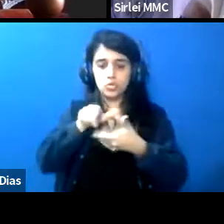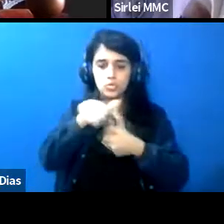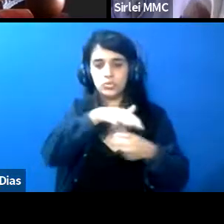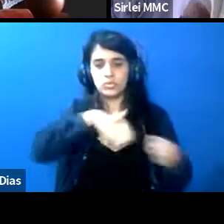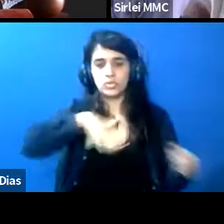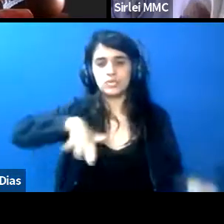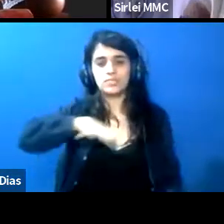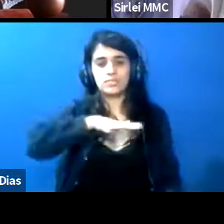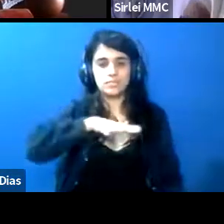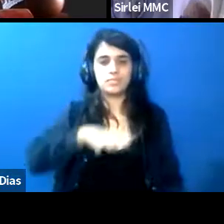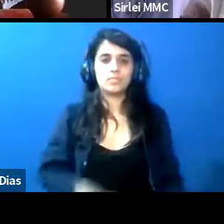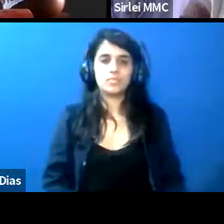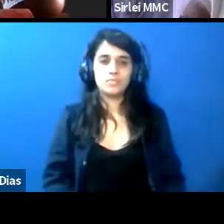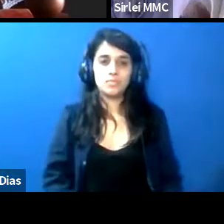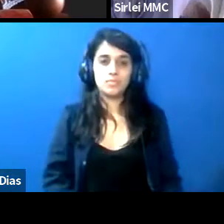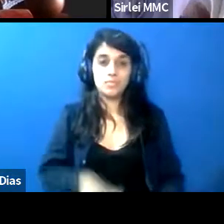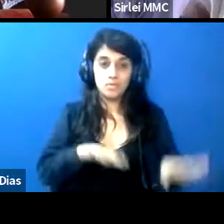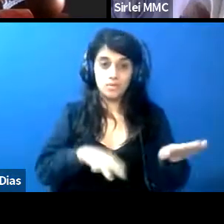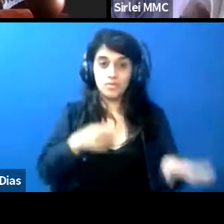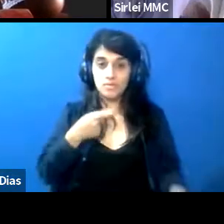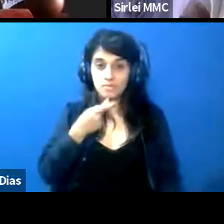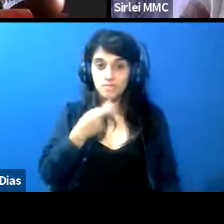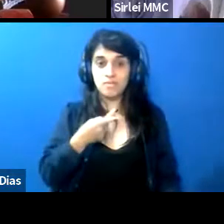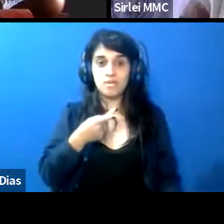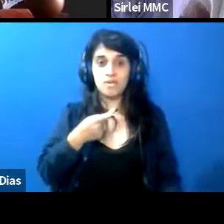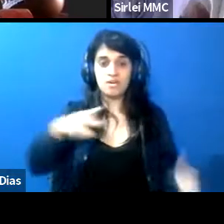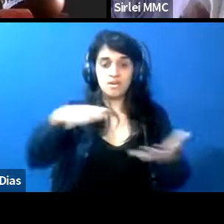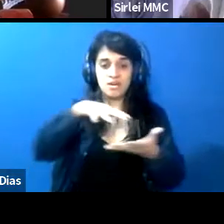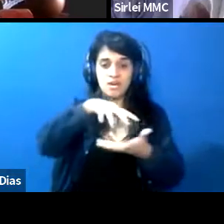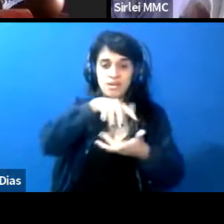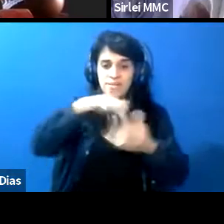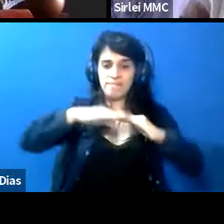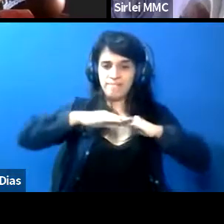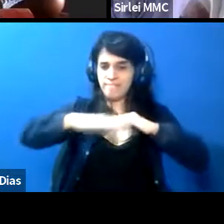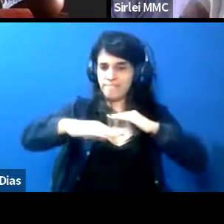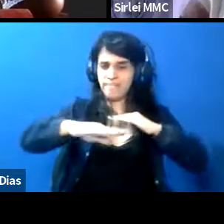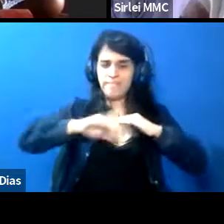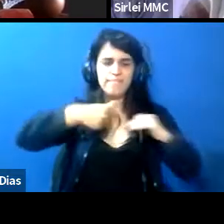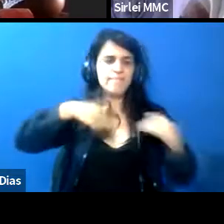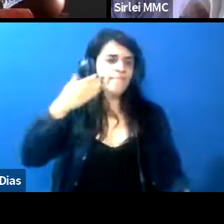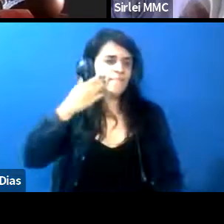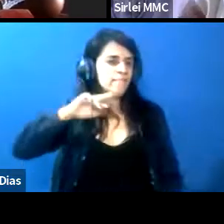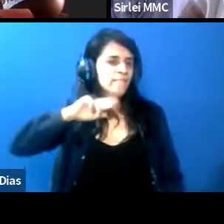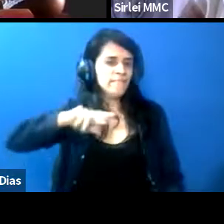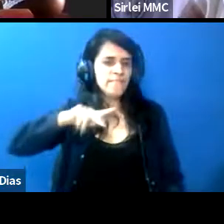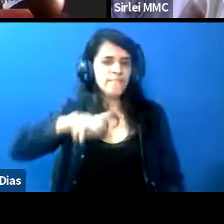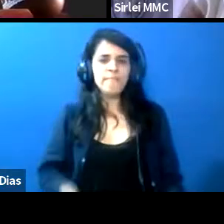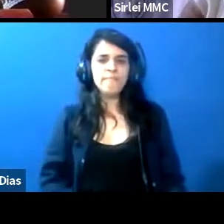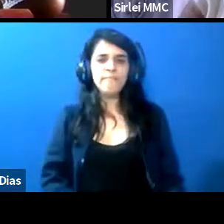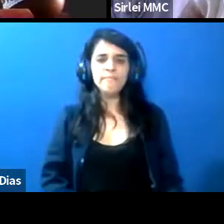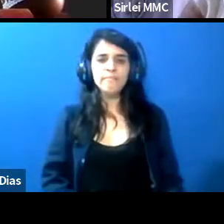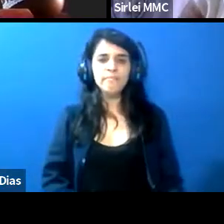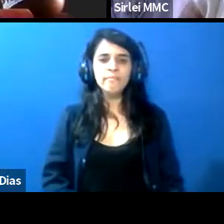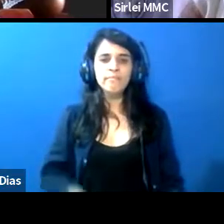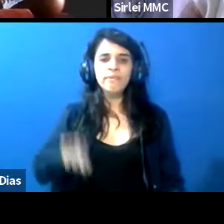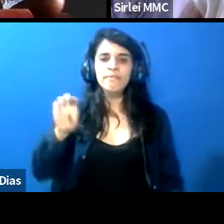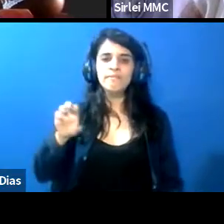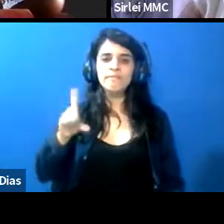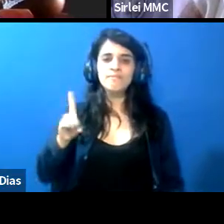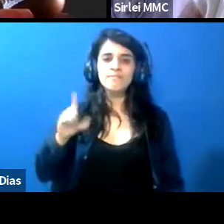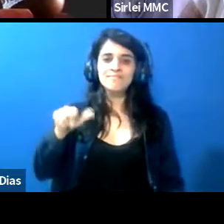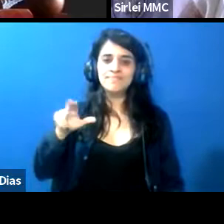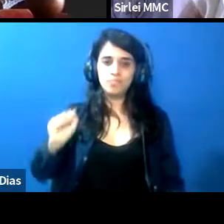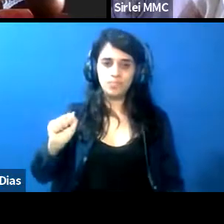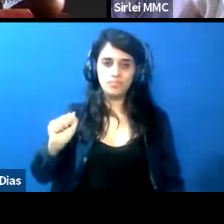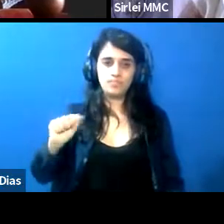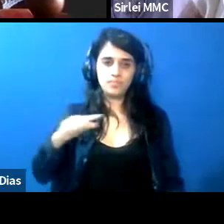terrestre. Embora digam que a Terra é plana, a gente sabe que não é, né? Edna, agora é contigo. Teve uma